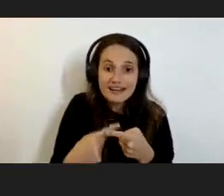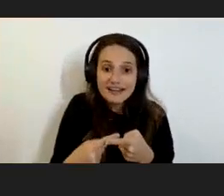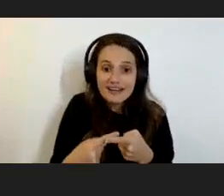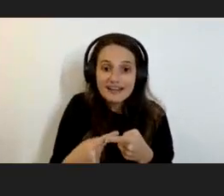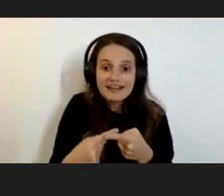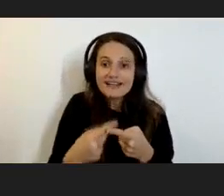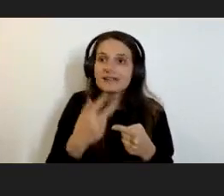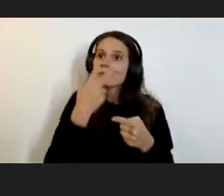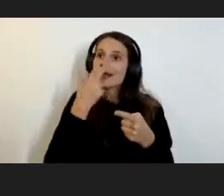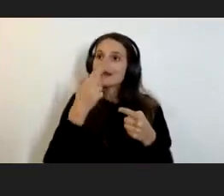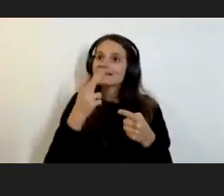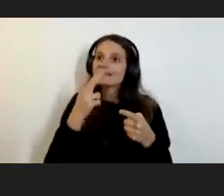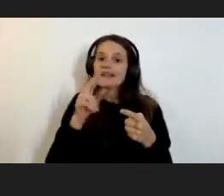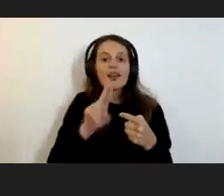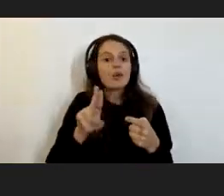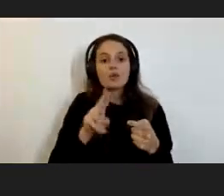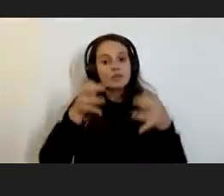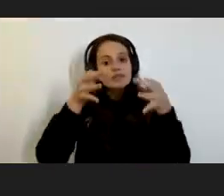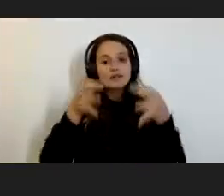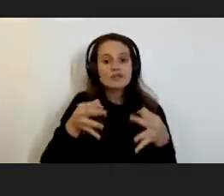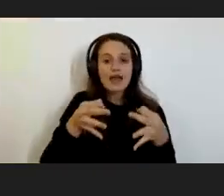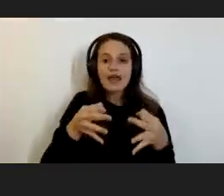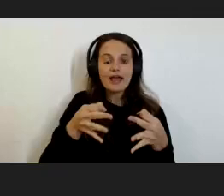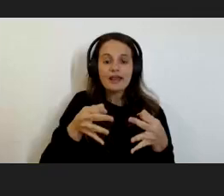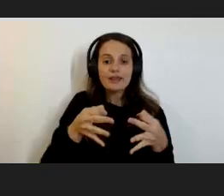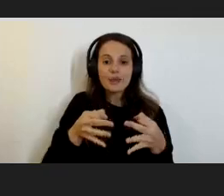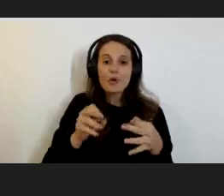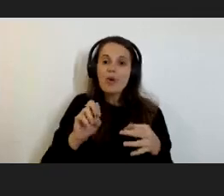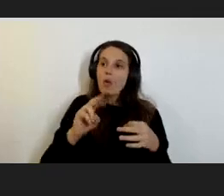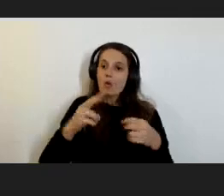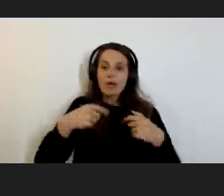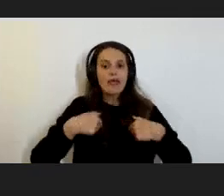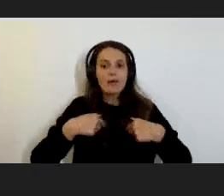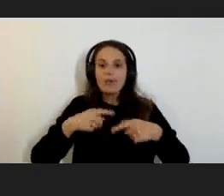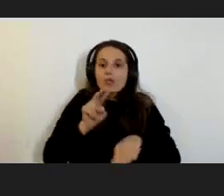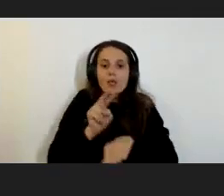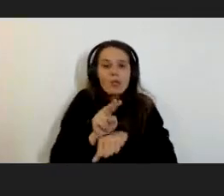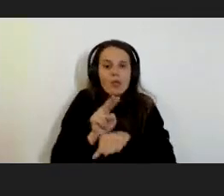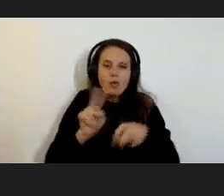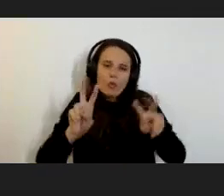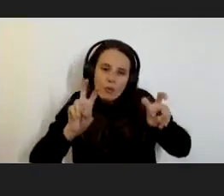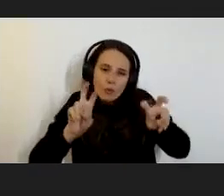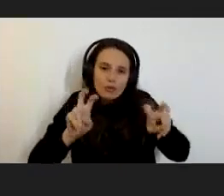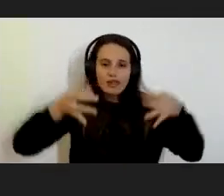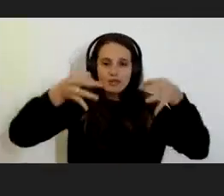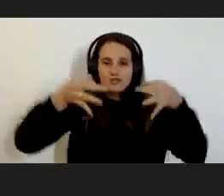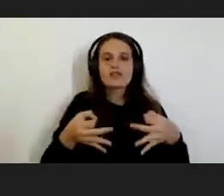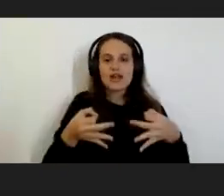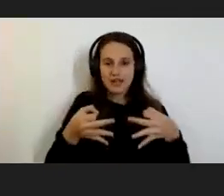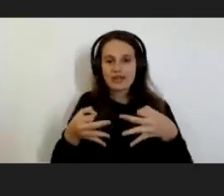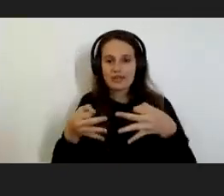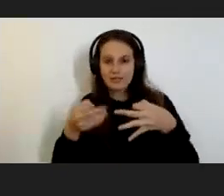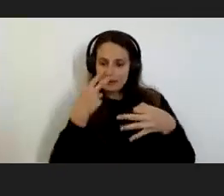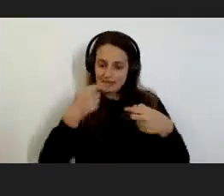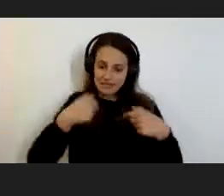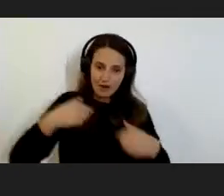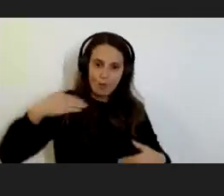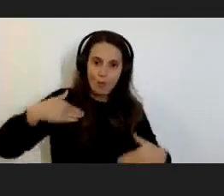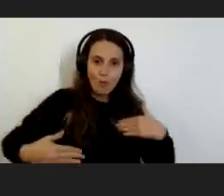está sendo tipo assim, mal utilizado, ou a manutenção dele está sendo mal